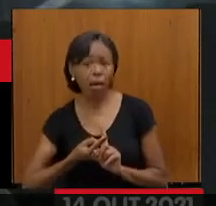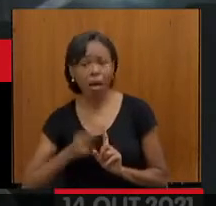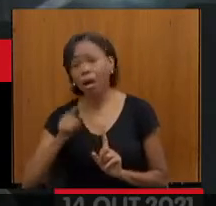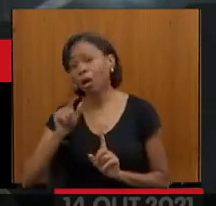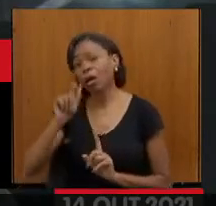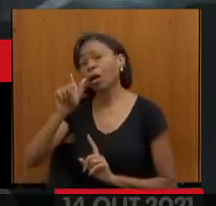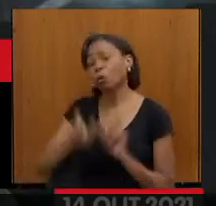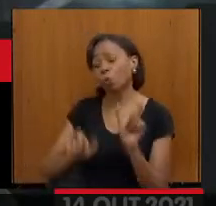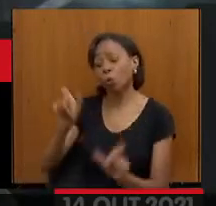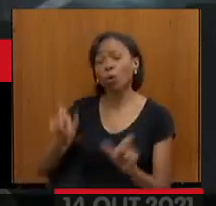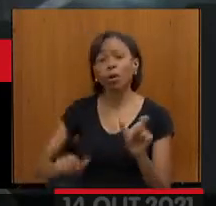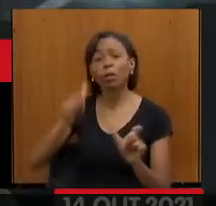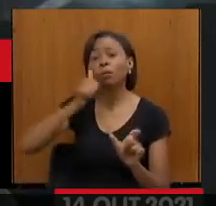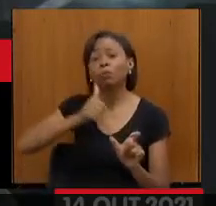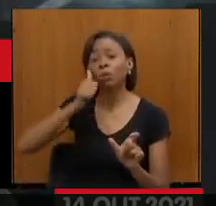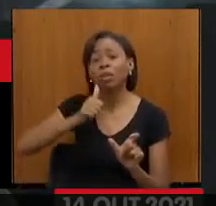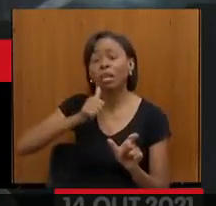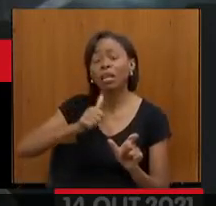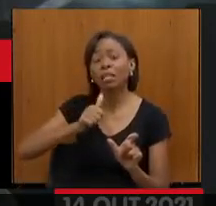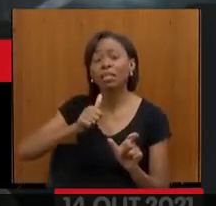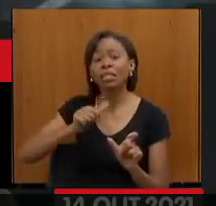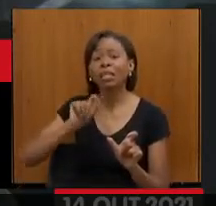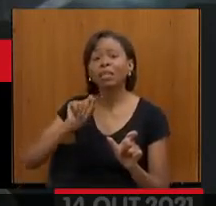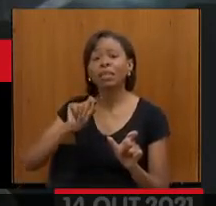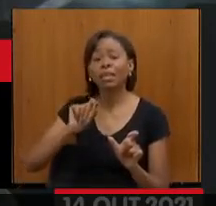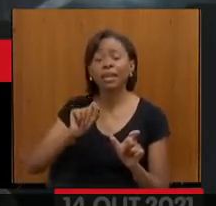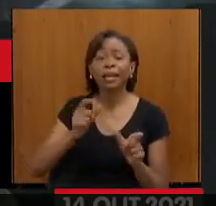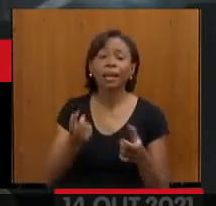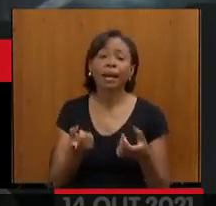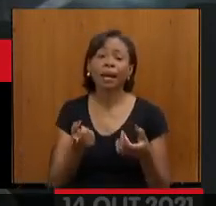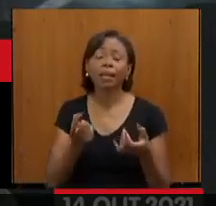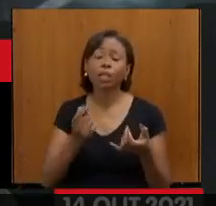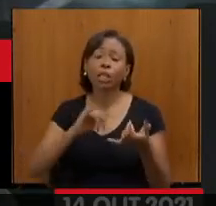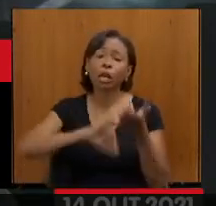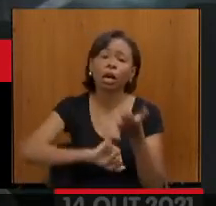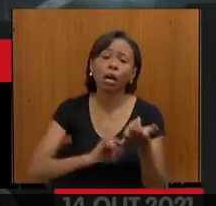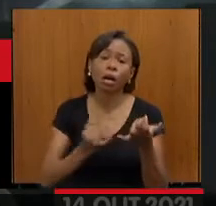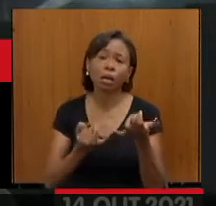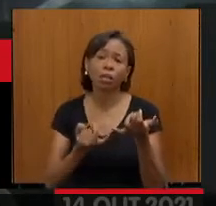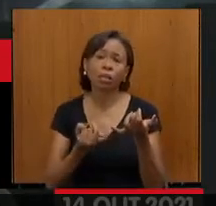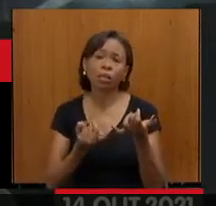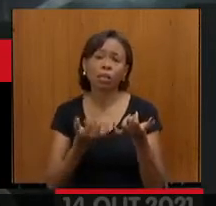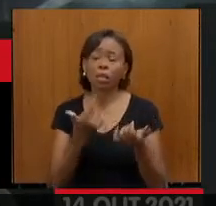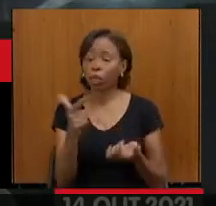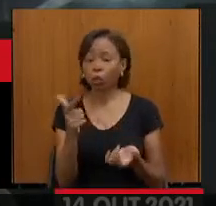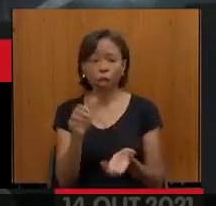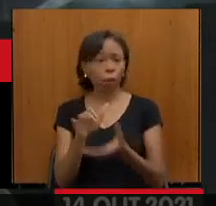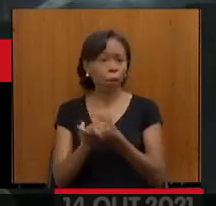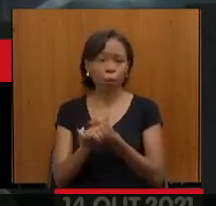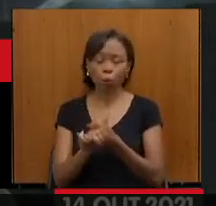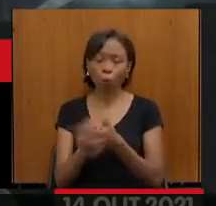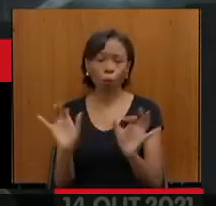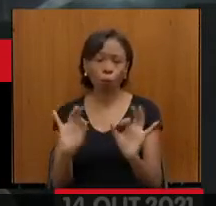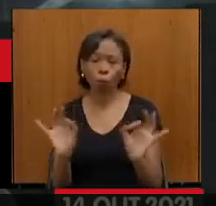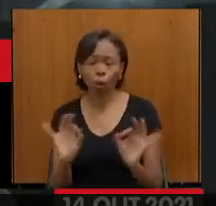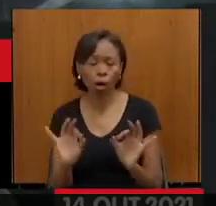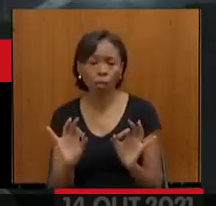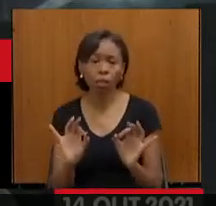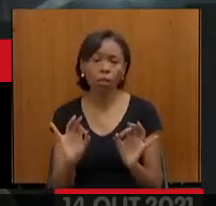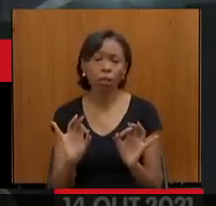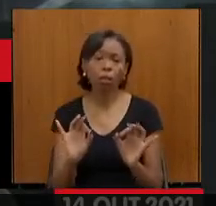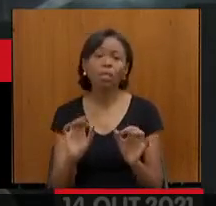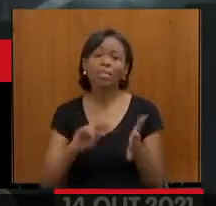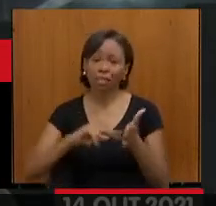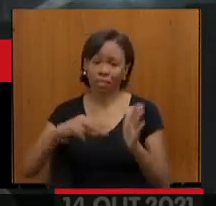o que significa dizer também que não ter um companheiro, não ter uma companheira, não ter um entorno familiar, significa um